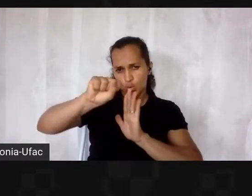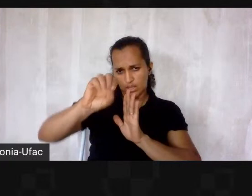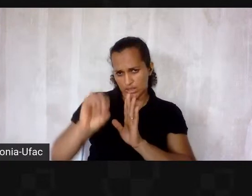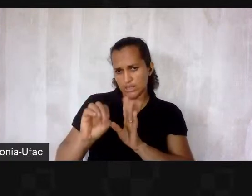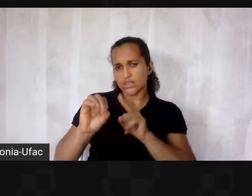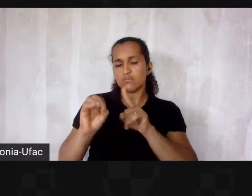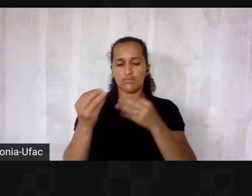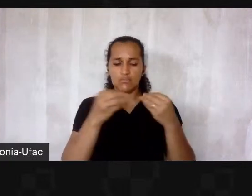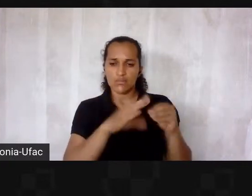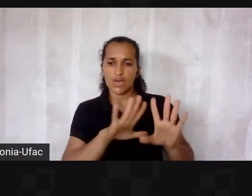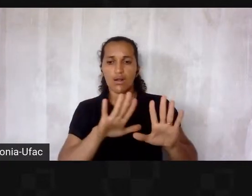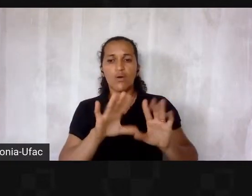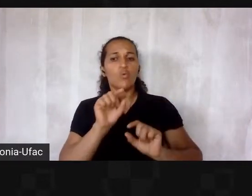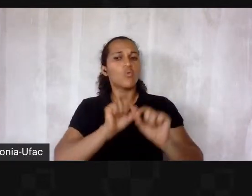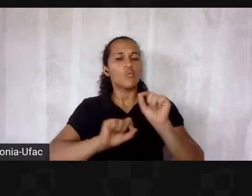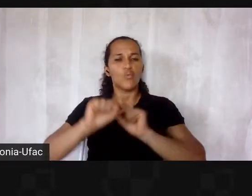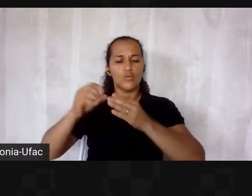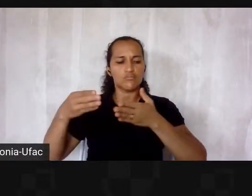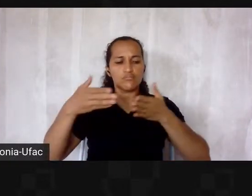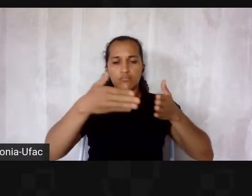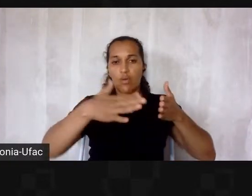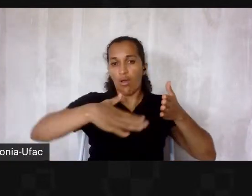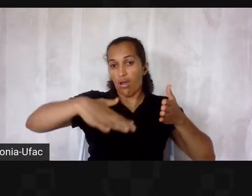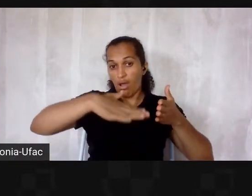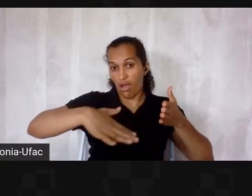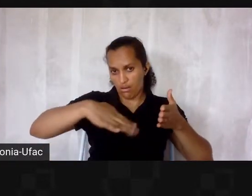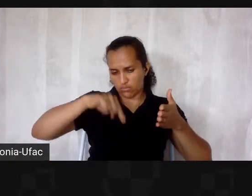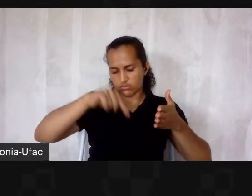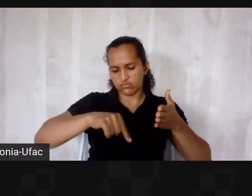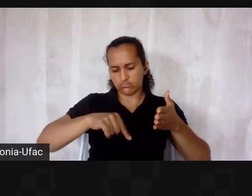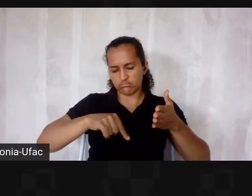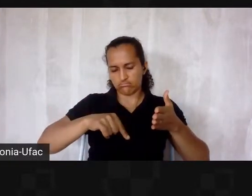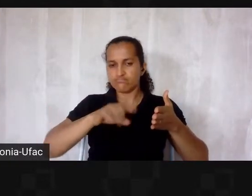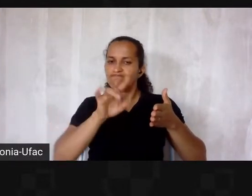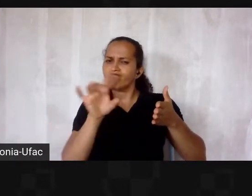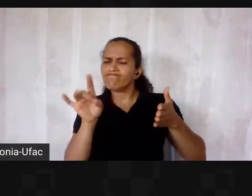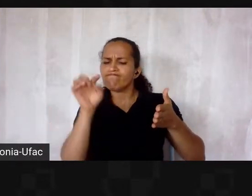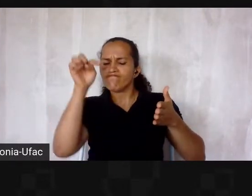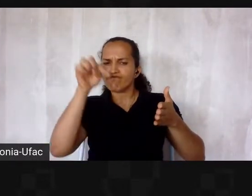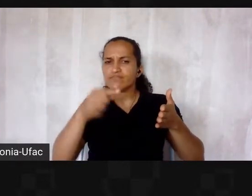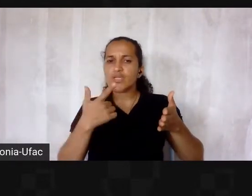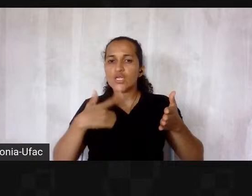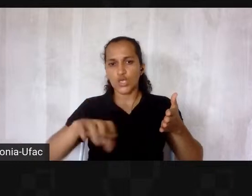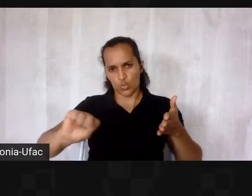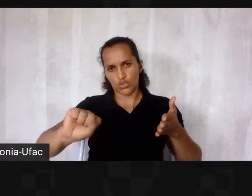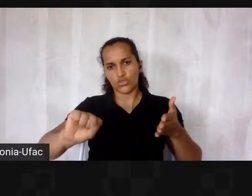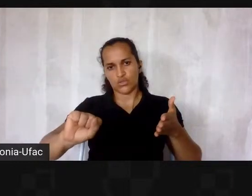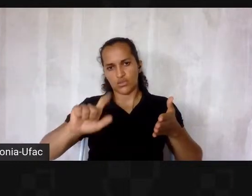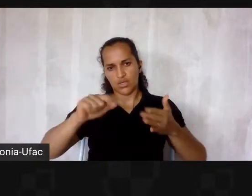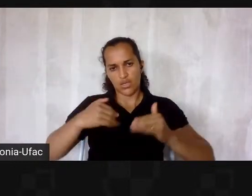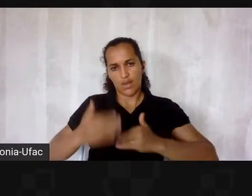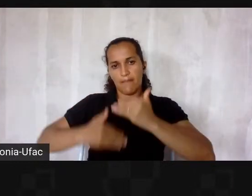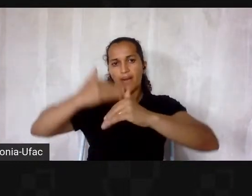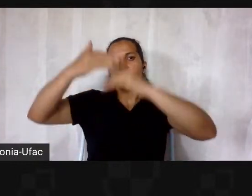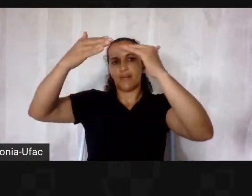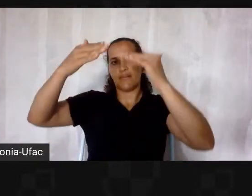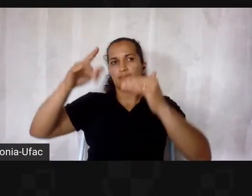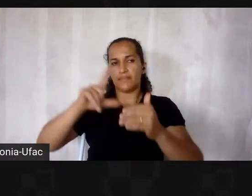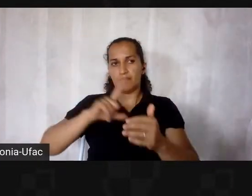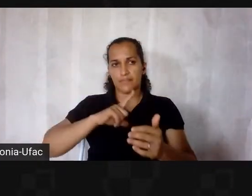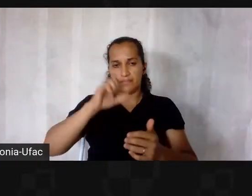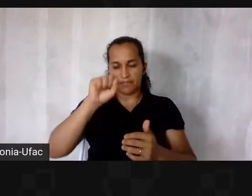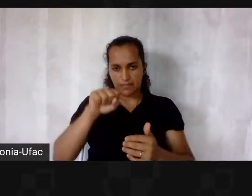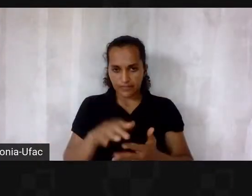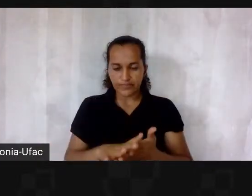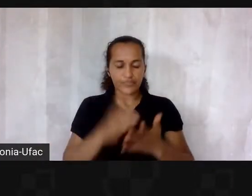a chegada de áreas específicas da linguística, que estavam em crescimento no contexto